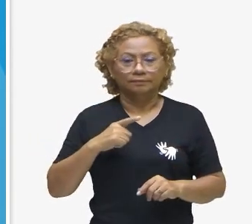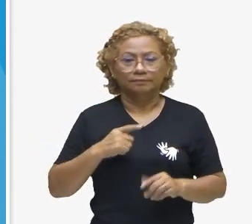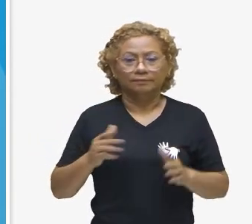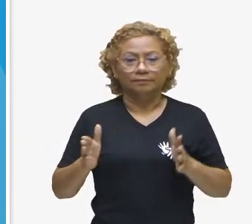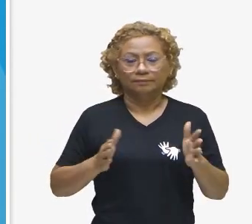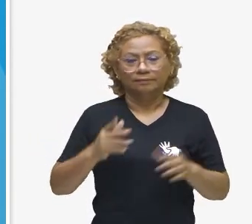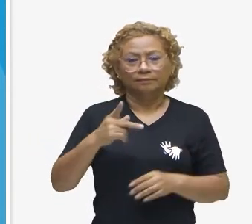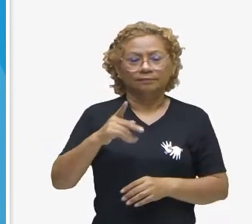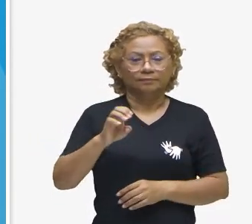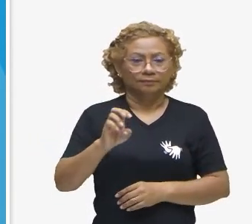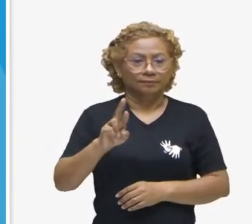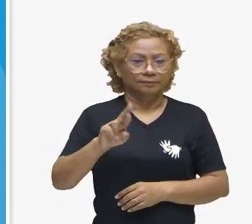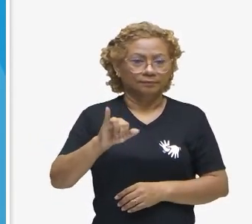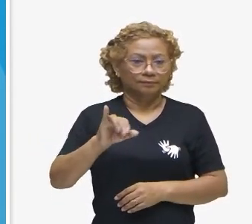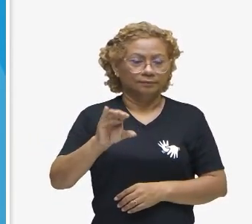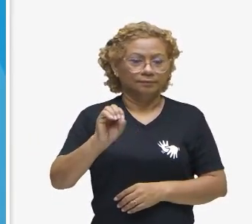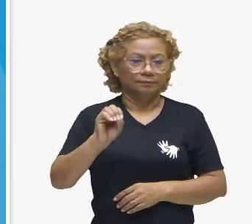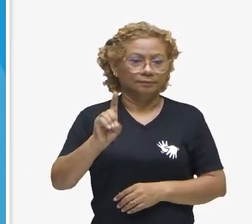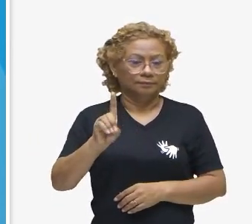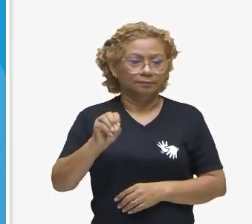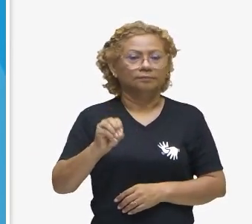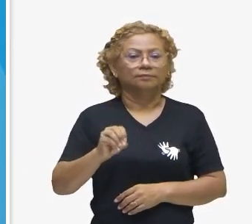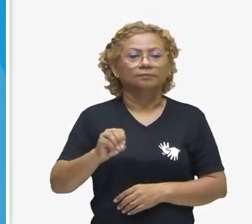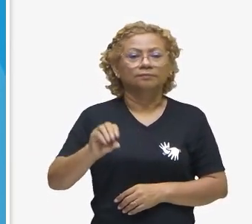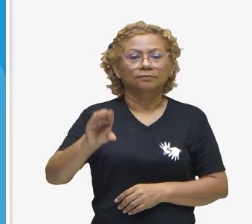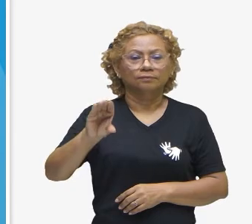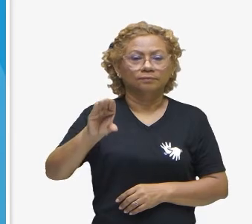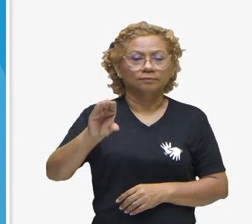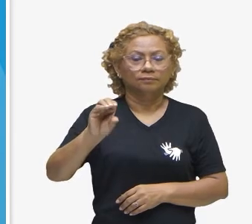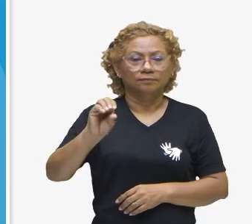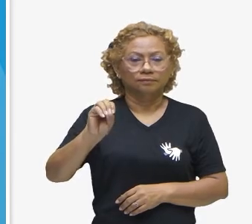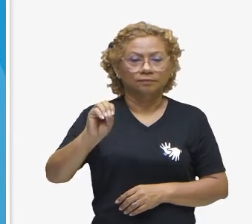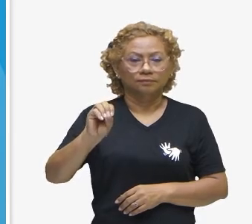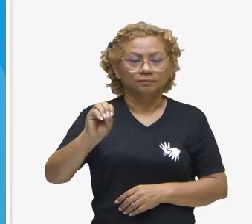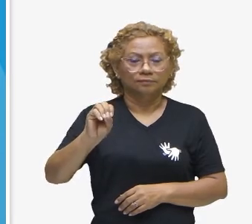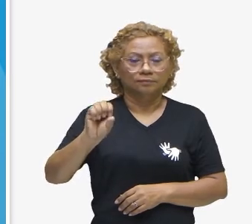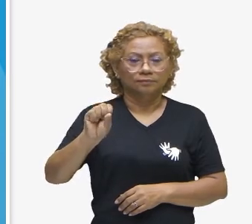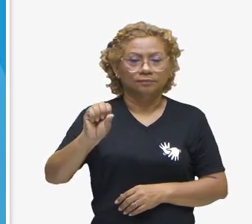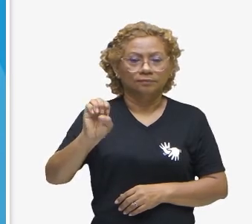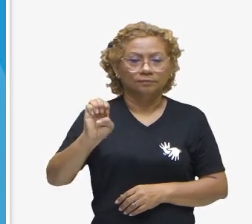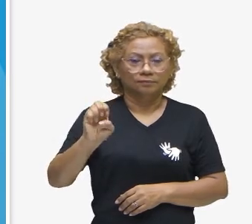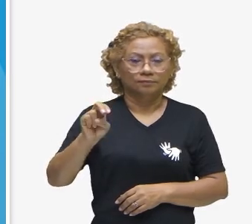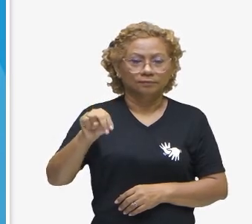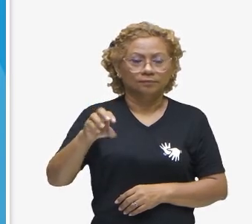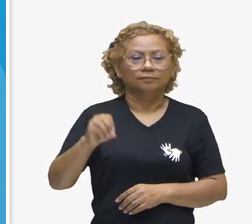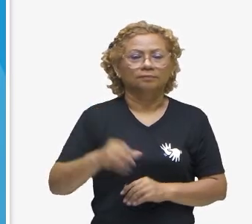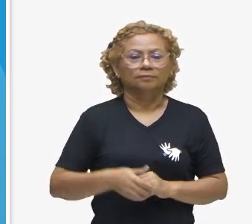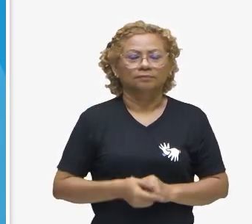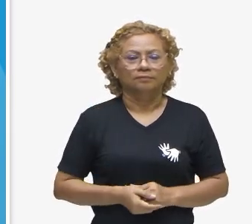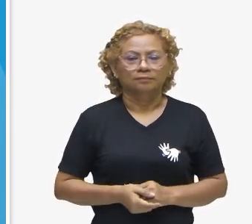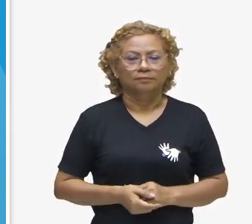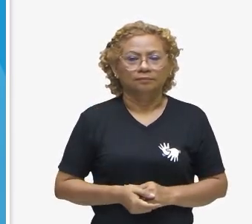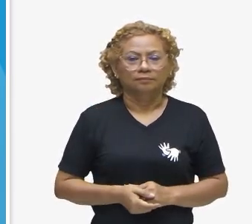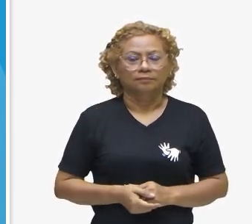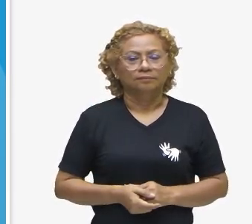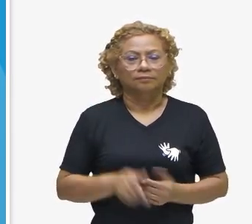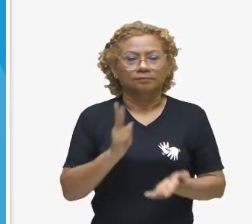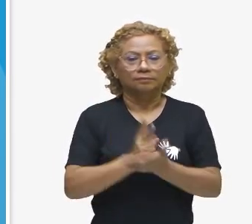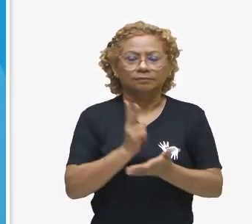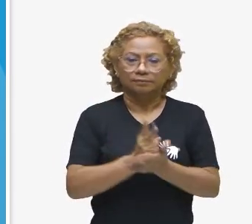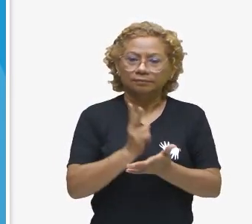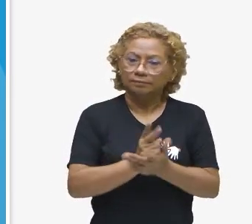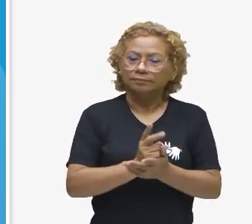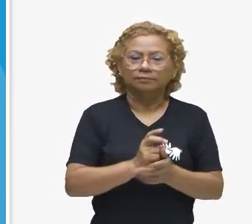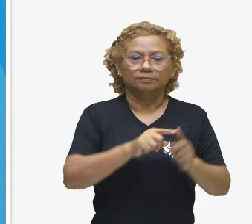cosseno. Por quê? Porque se a gente for continuar o gráfico, ele vai se repetir, ó. Ele